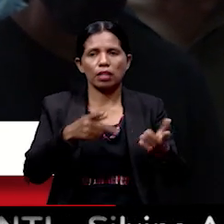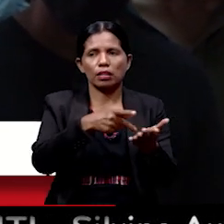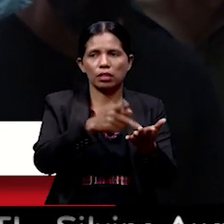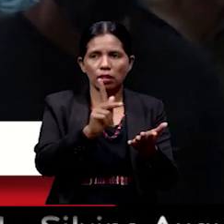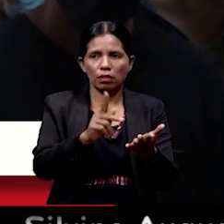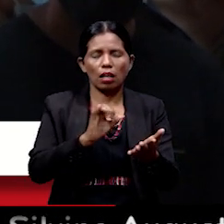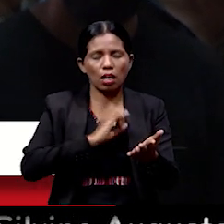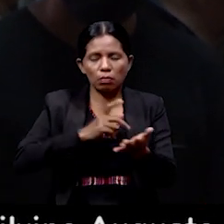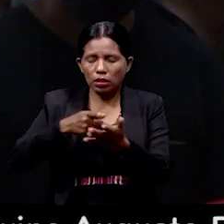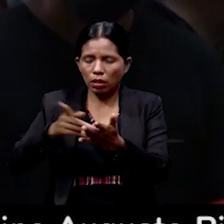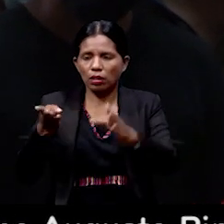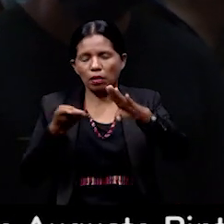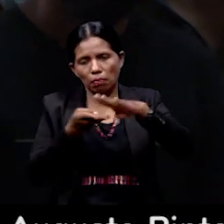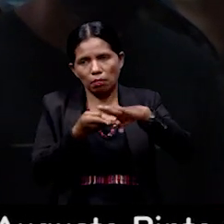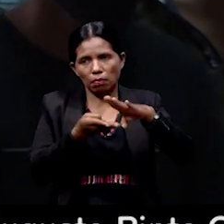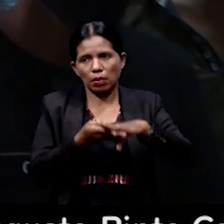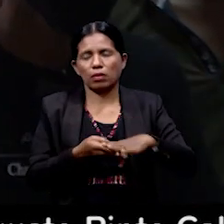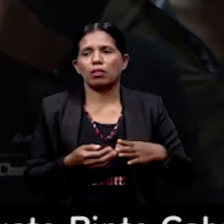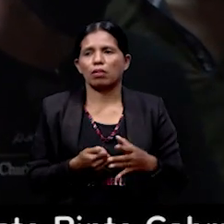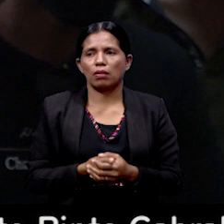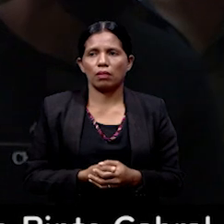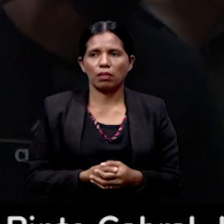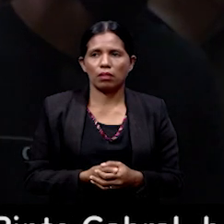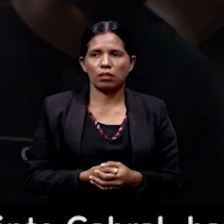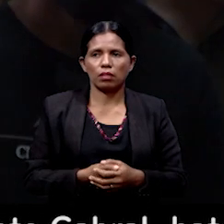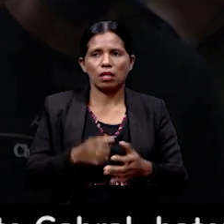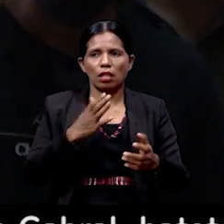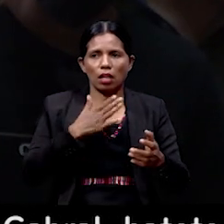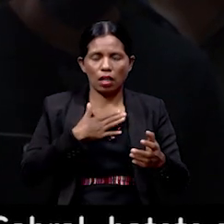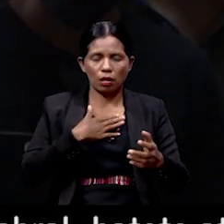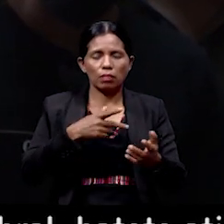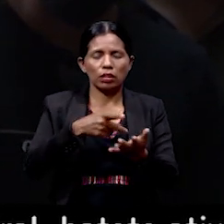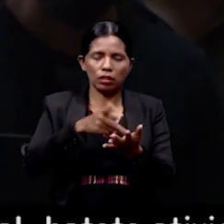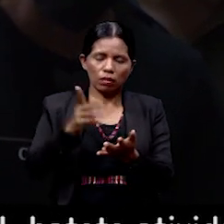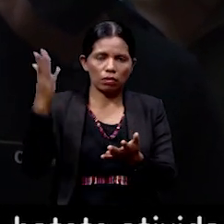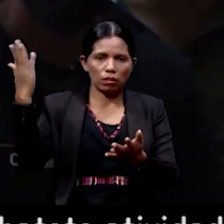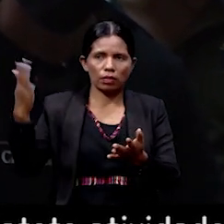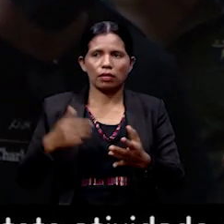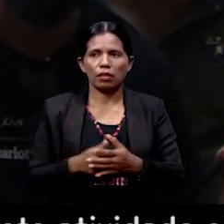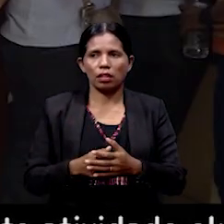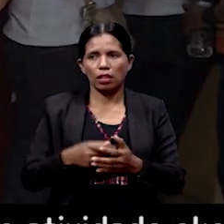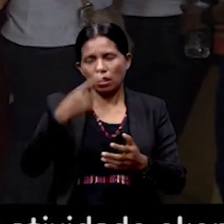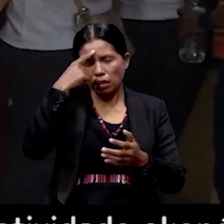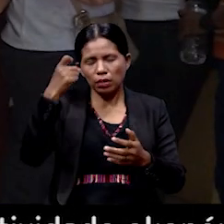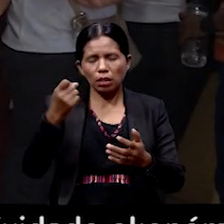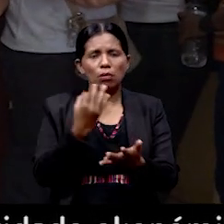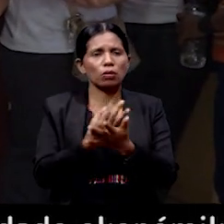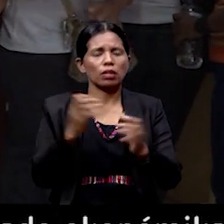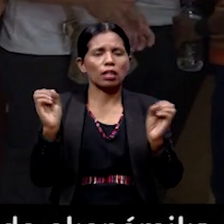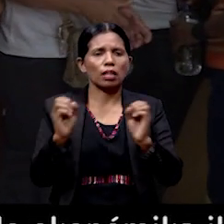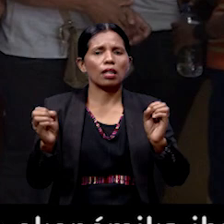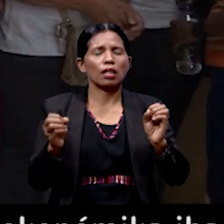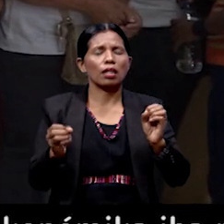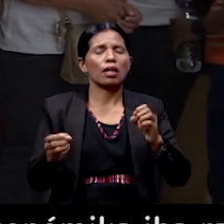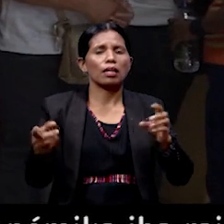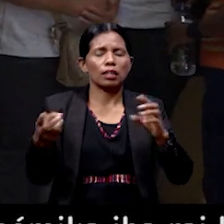tanto é banco. Se ele tanto é a União, empresa, trabalhador, se ele direito social. Mas que estava saindo, ou seja, estava no requerimento. Estava